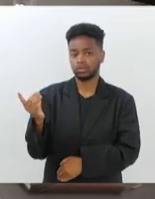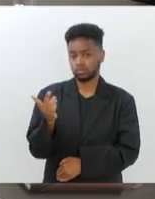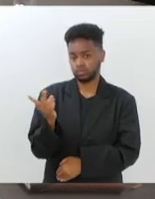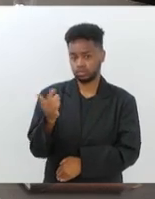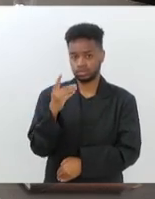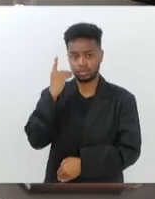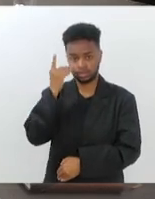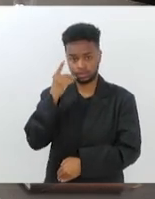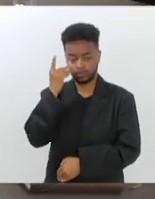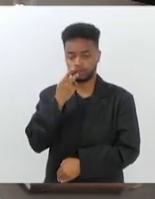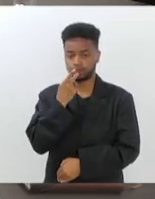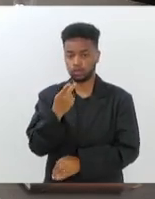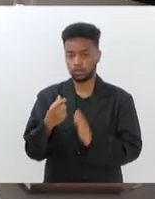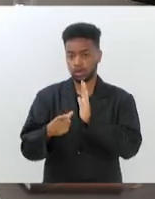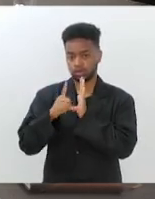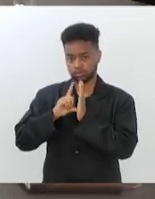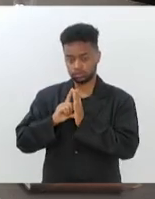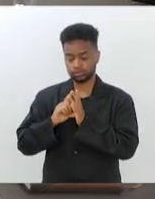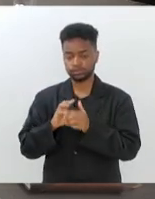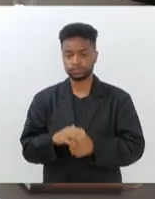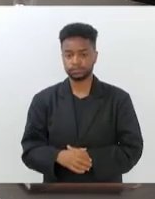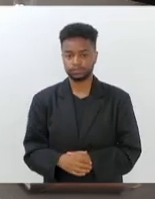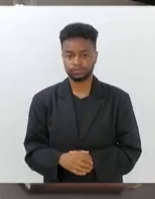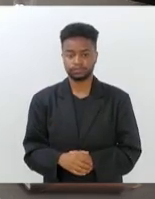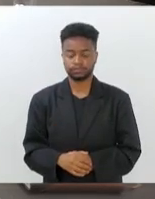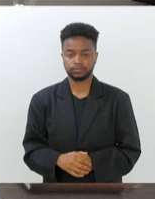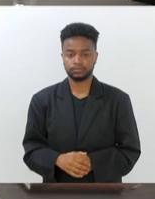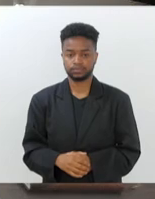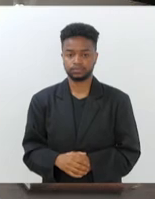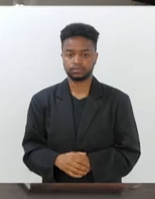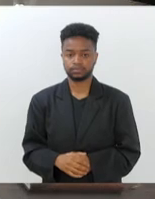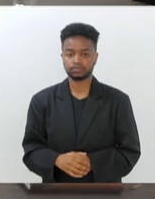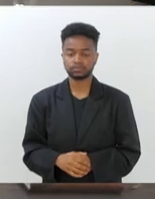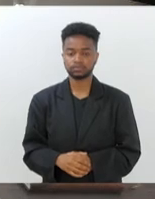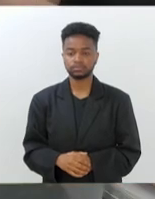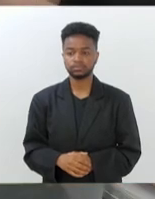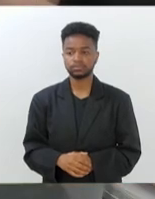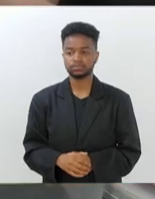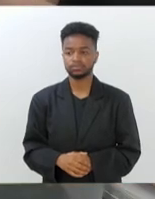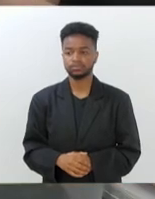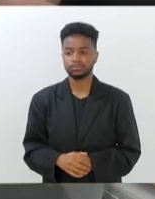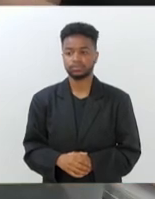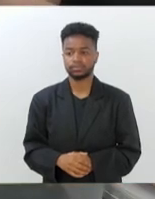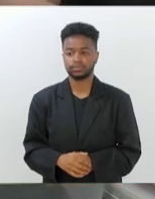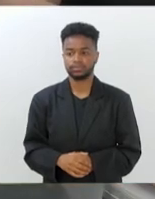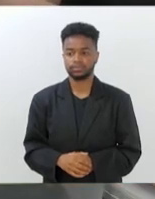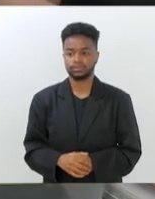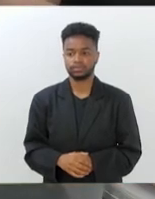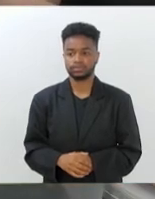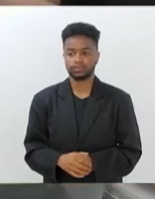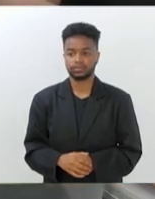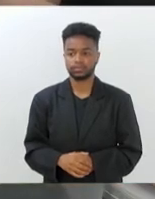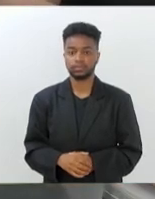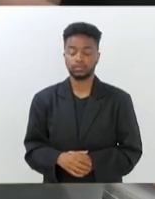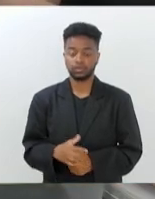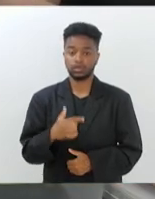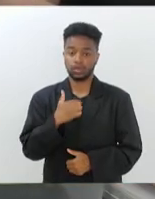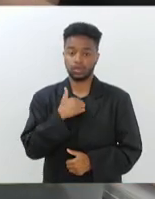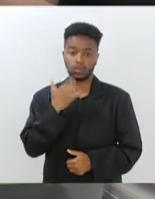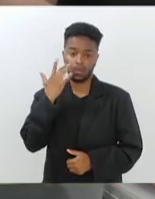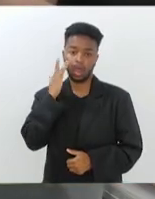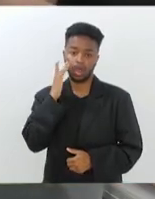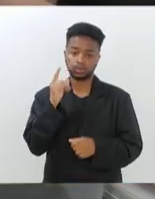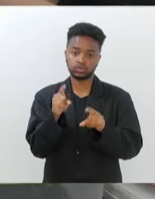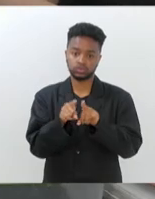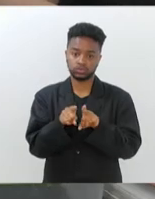cozolino pela deputada Élica né Eh eu também acho